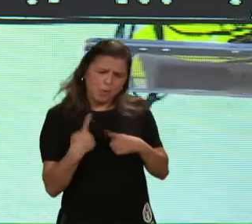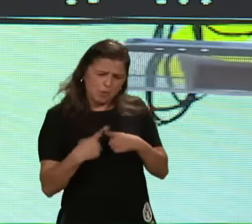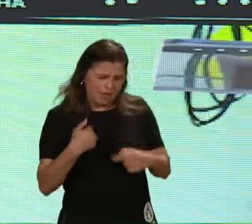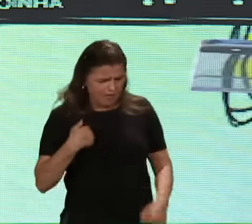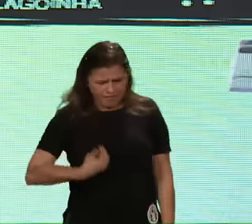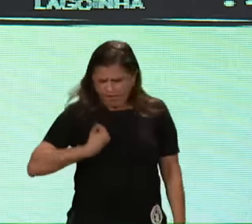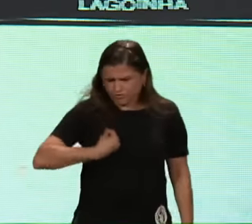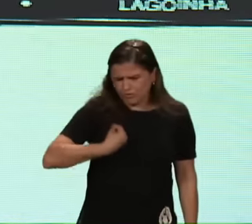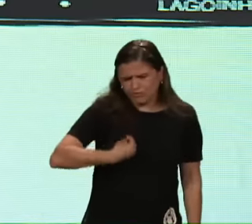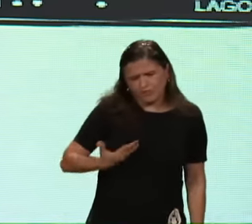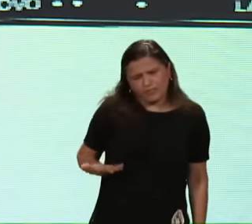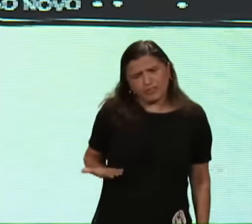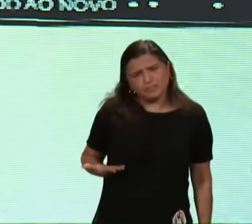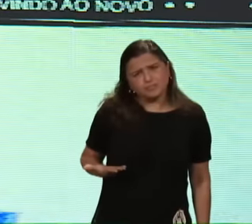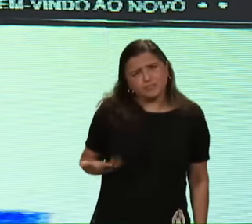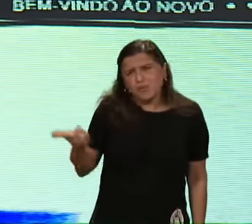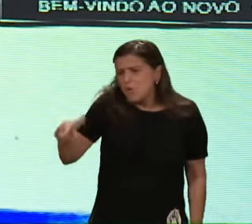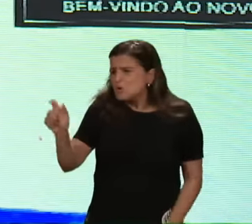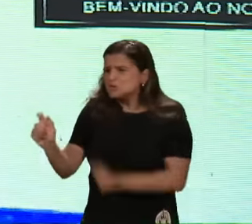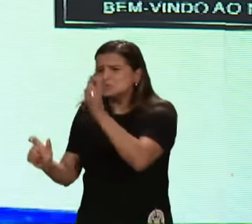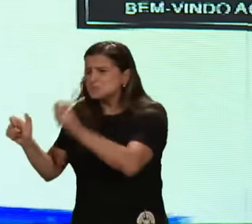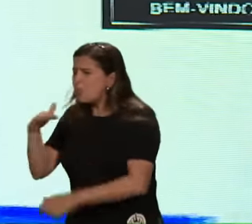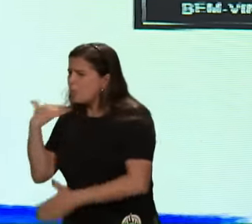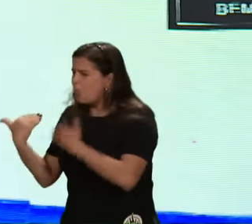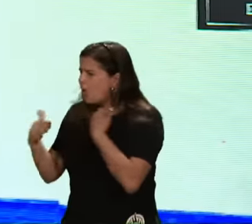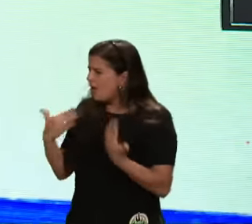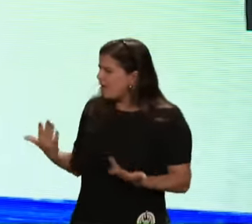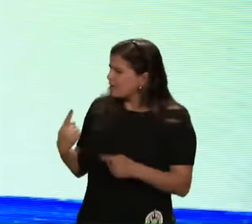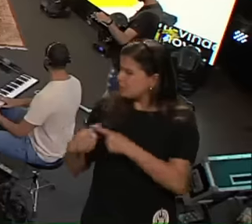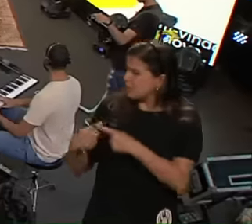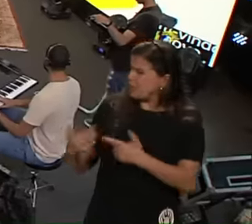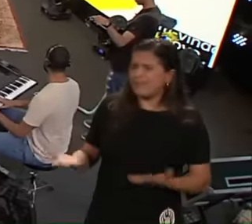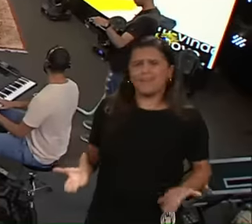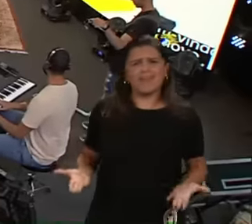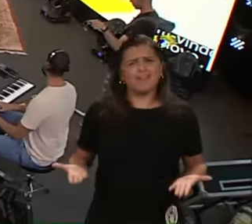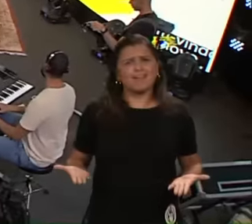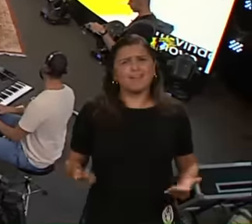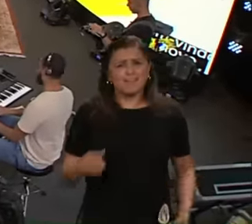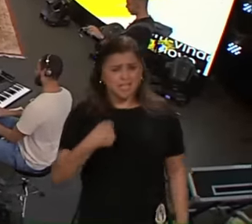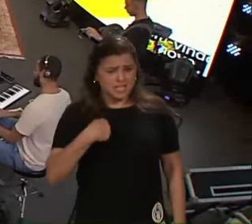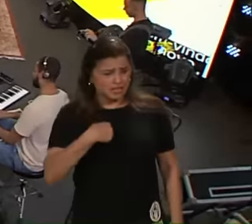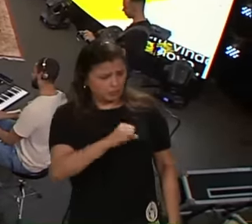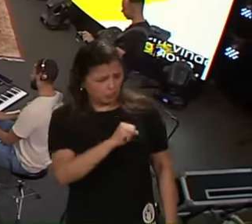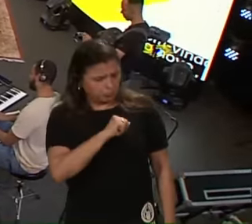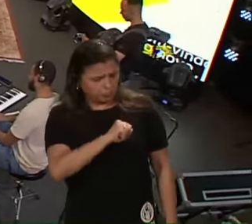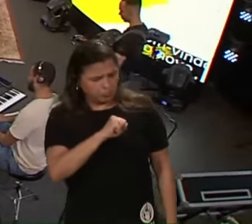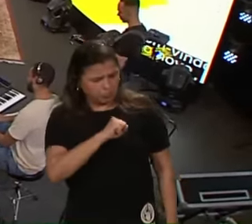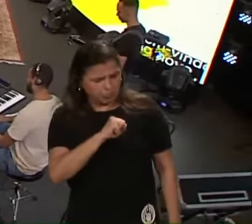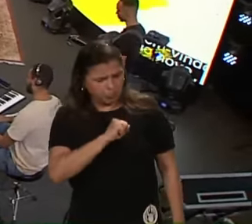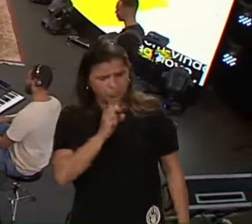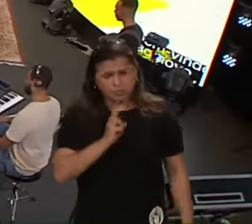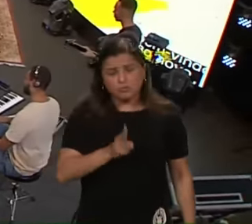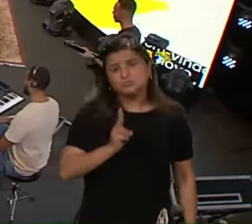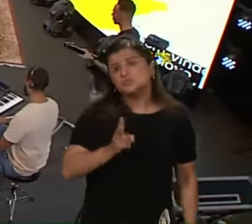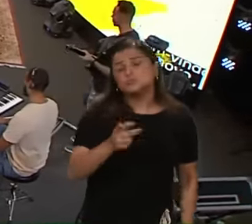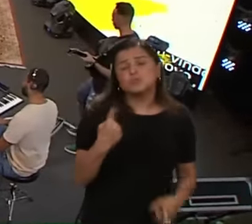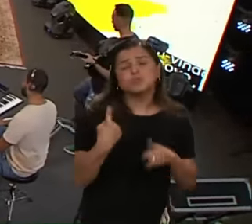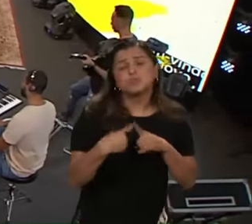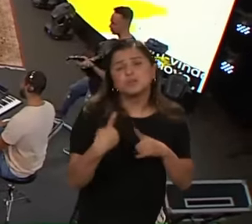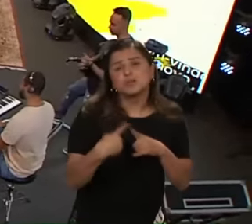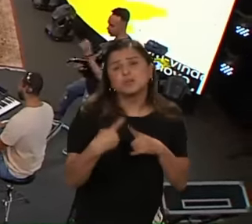ficou? Qual é a razão por que seu coração continua pulsando?